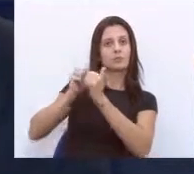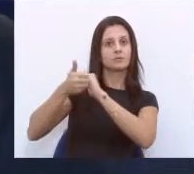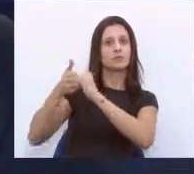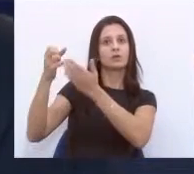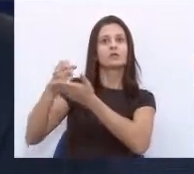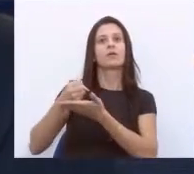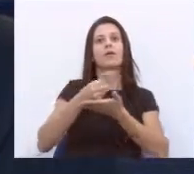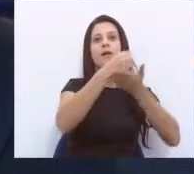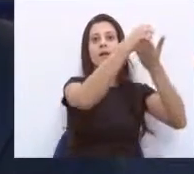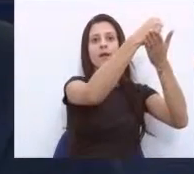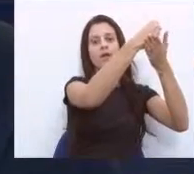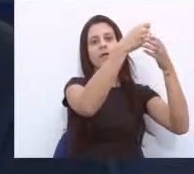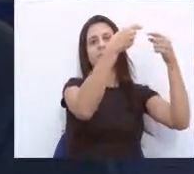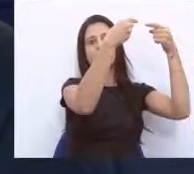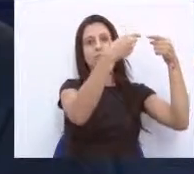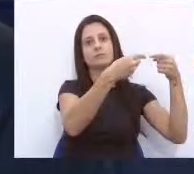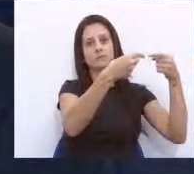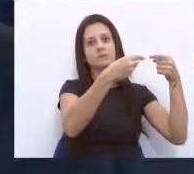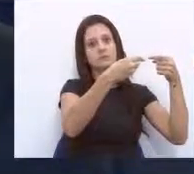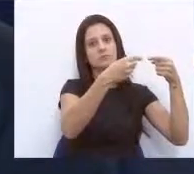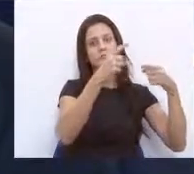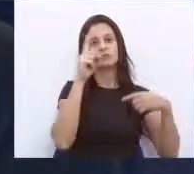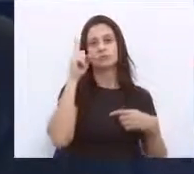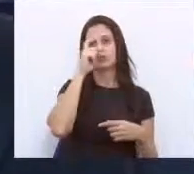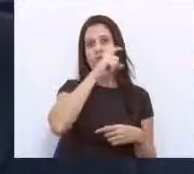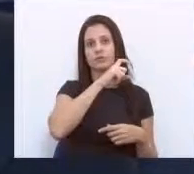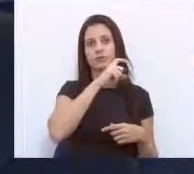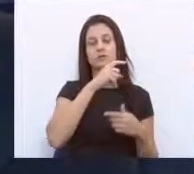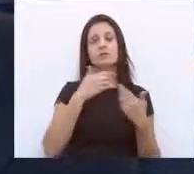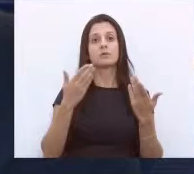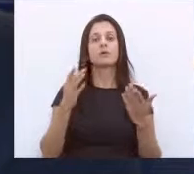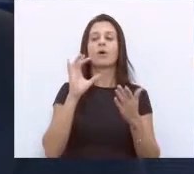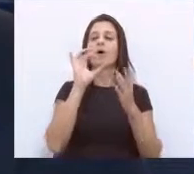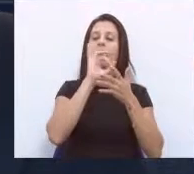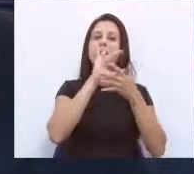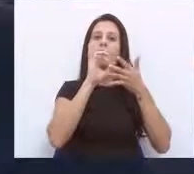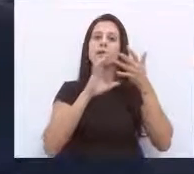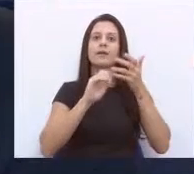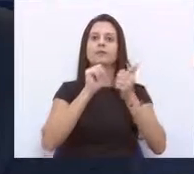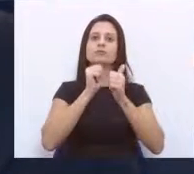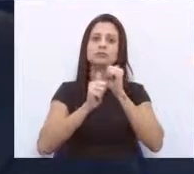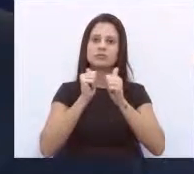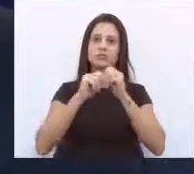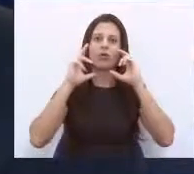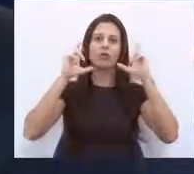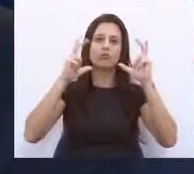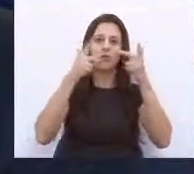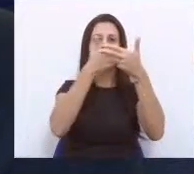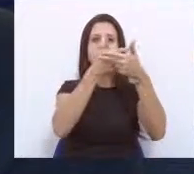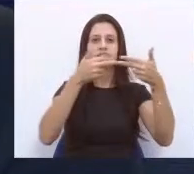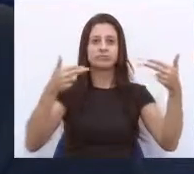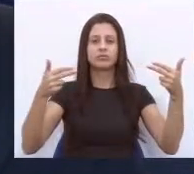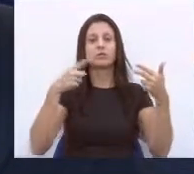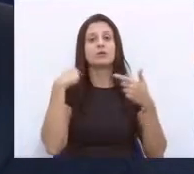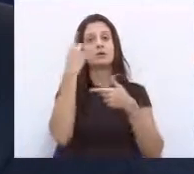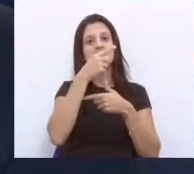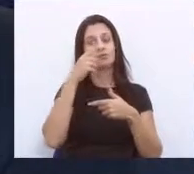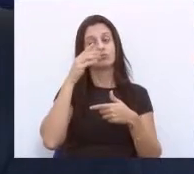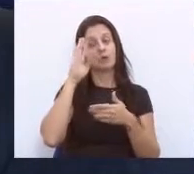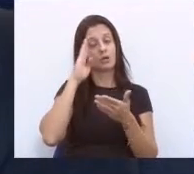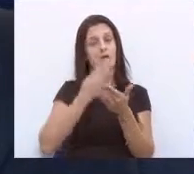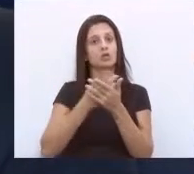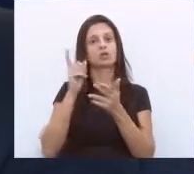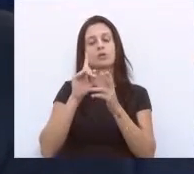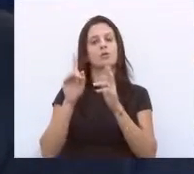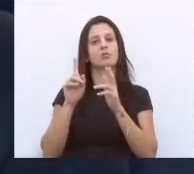competições então é cada categoria cada modalidade a gente acredita que não vai é mexer nisso